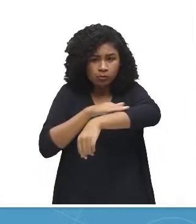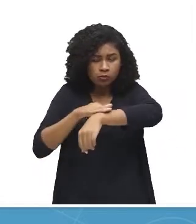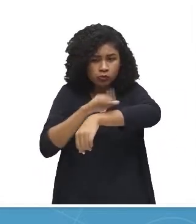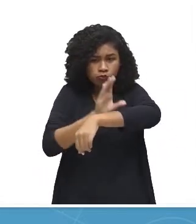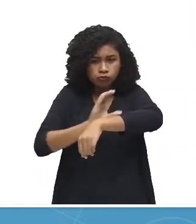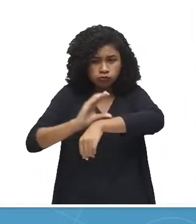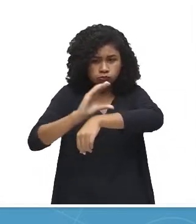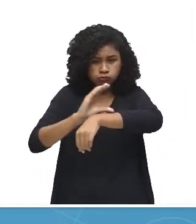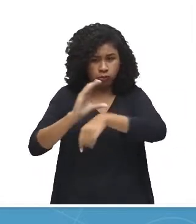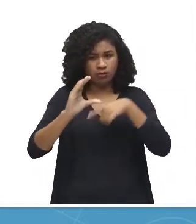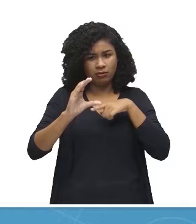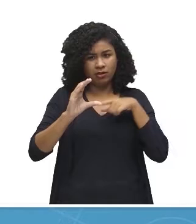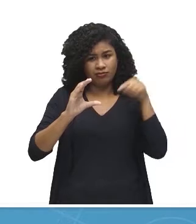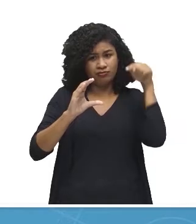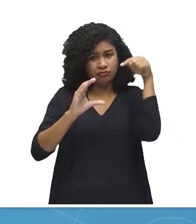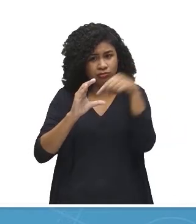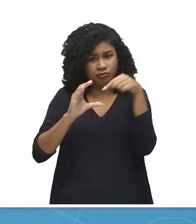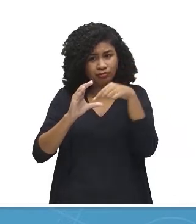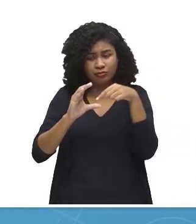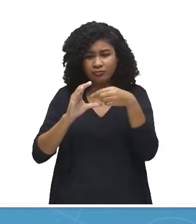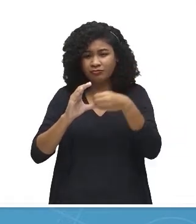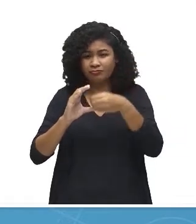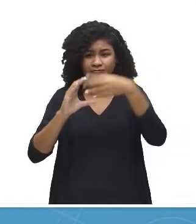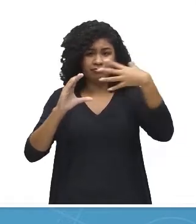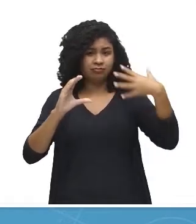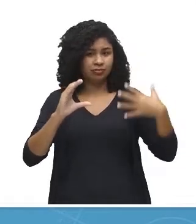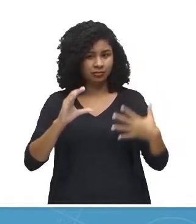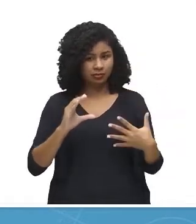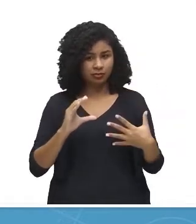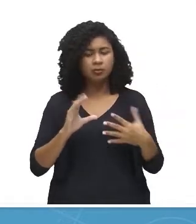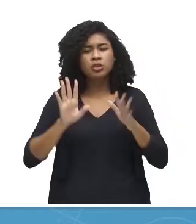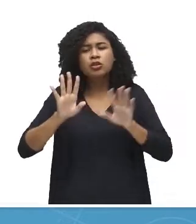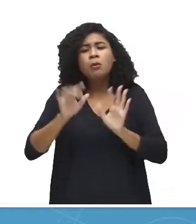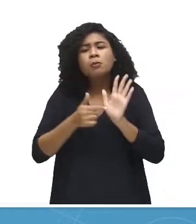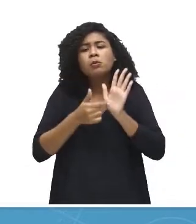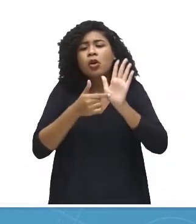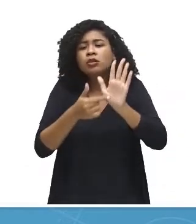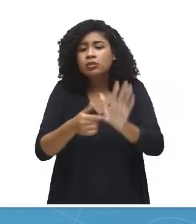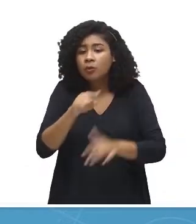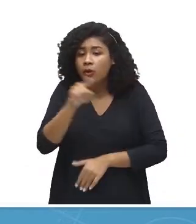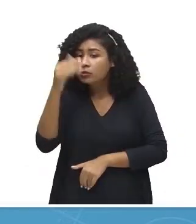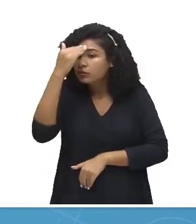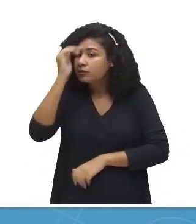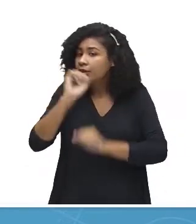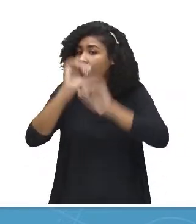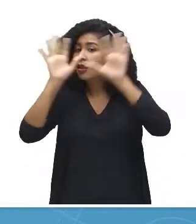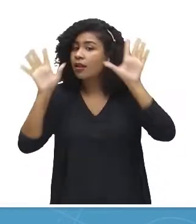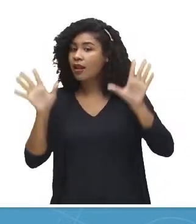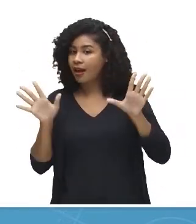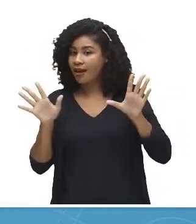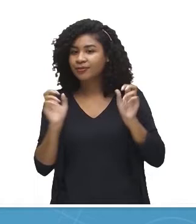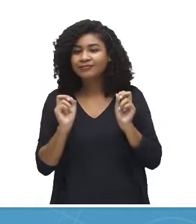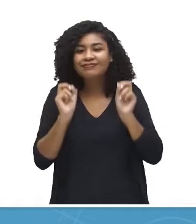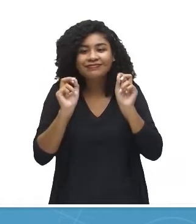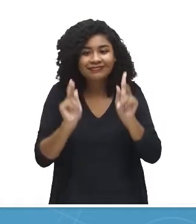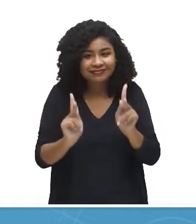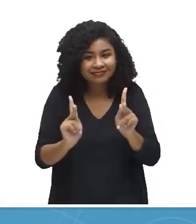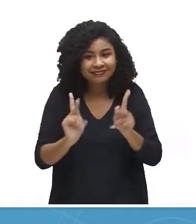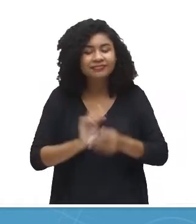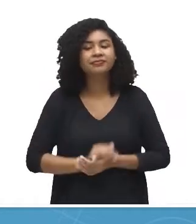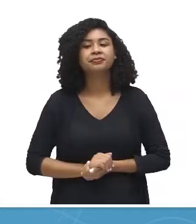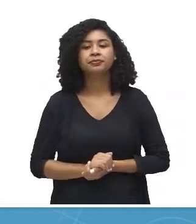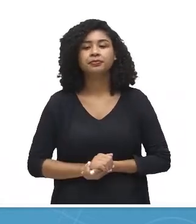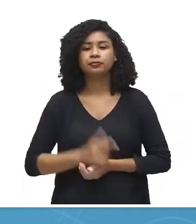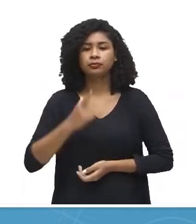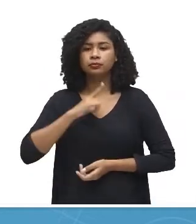tá? Então, essa é uma parte do tecido epitelial só para ilustrar melhor para vocês. E aí, como eu falei para vocês, a gente vai encontrar o